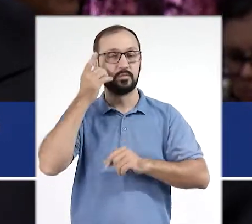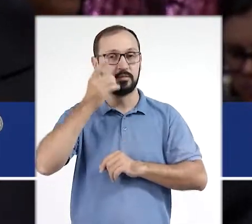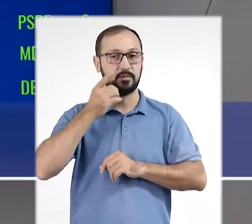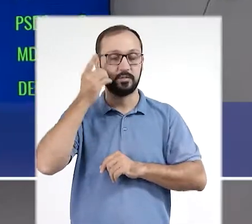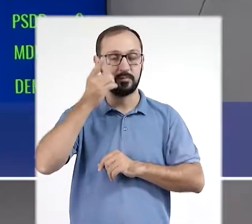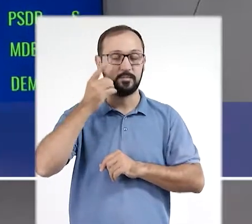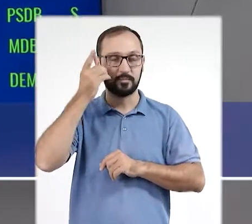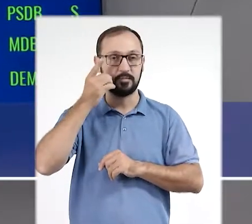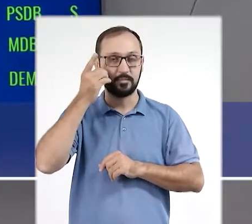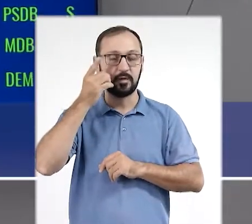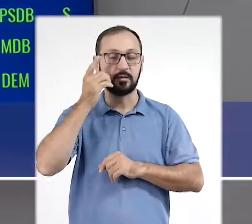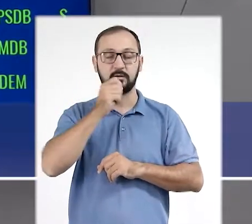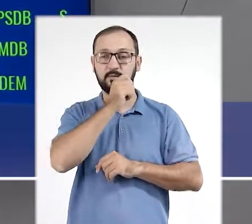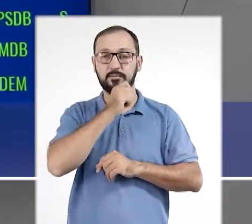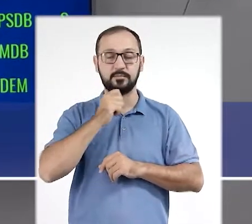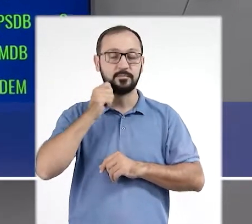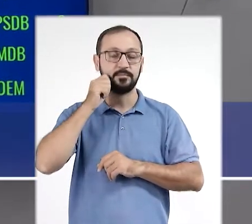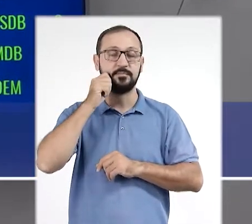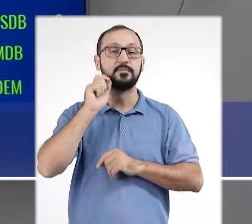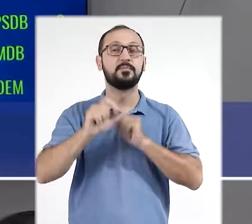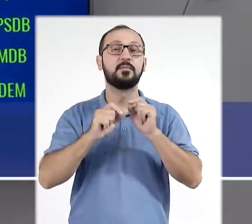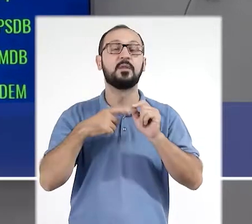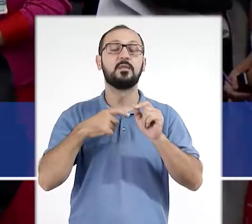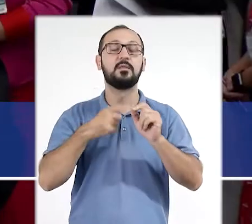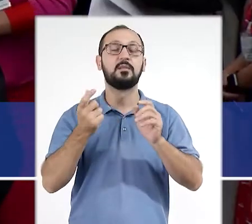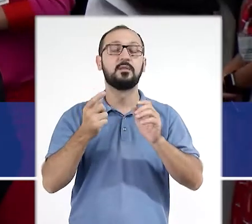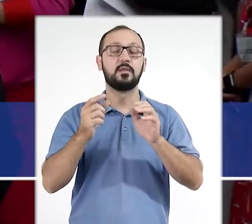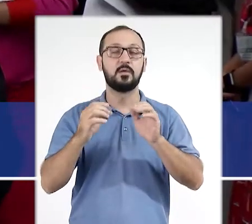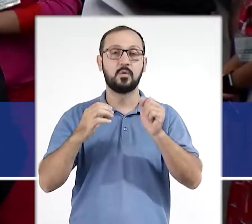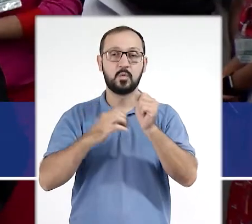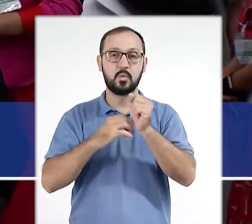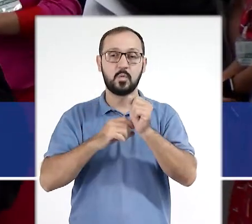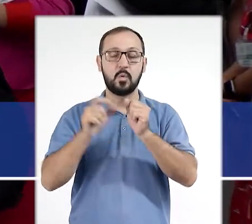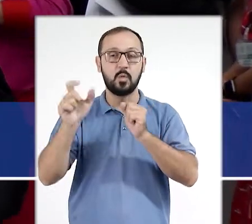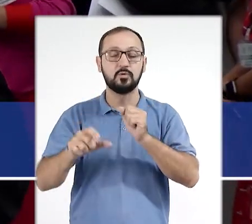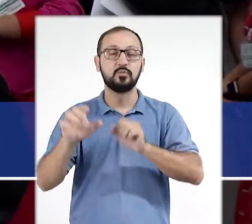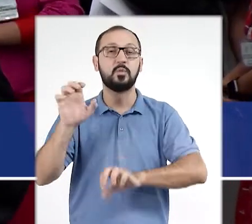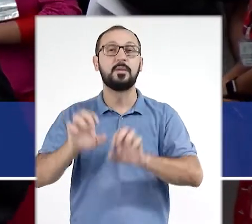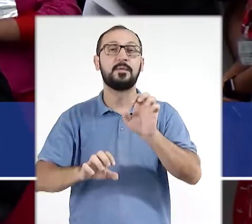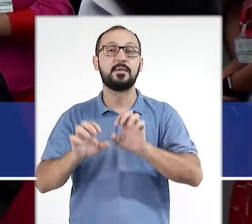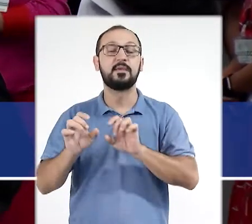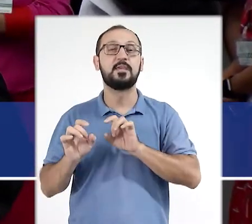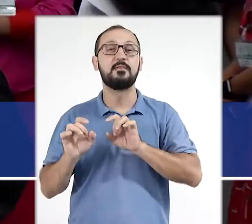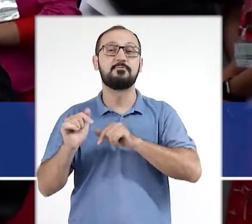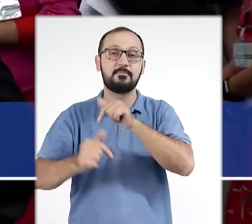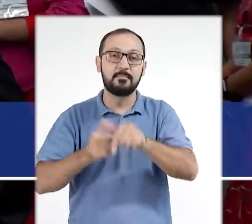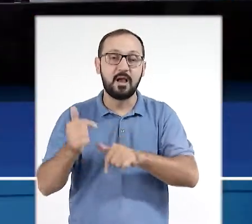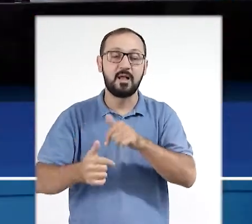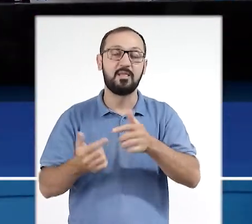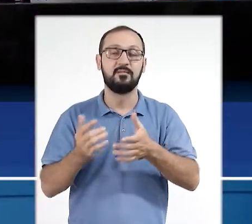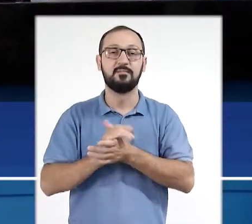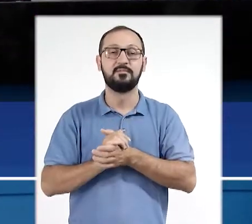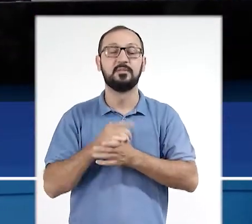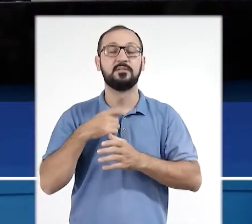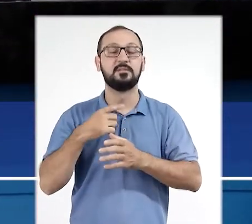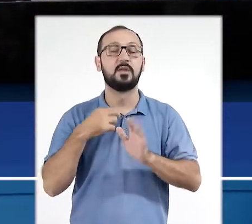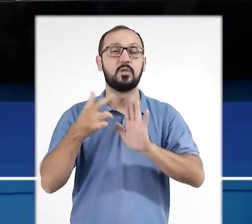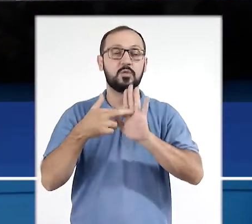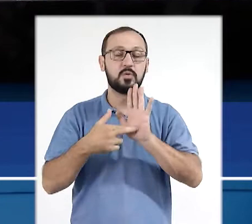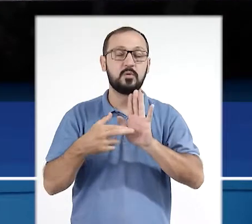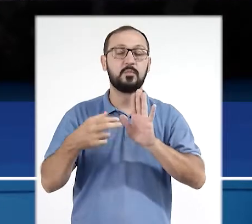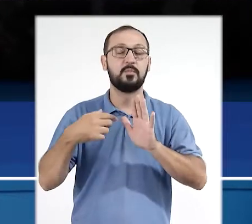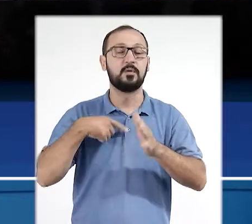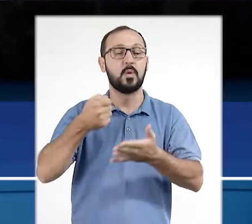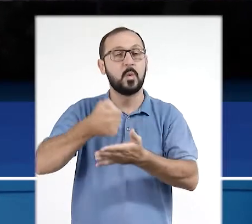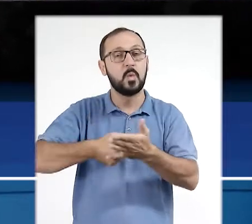do deputado Antônio Vaz, do Republicanos, que institui o Código de Defesa do Empreendedor. A proposta estabelece